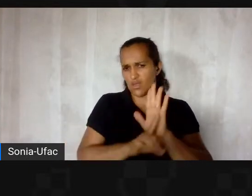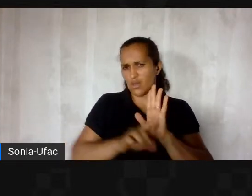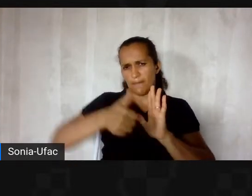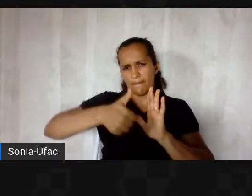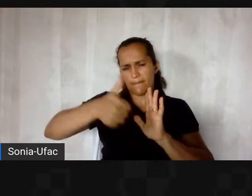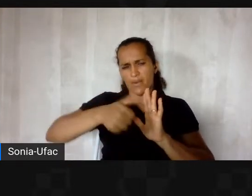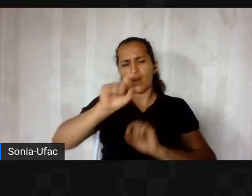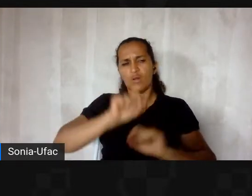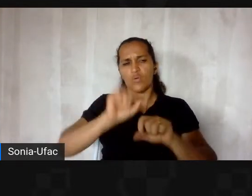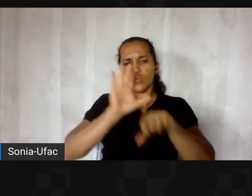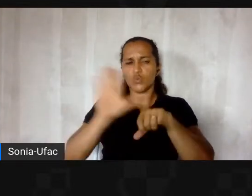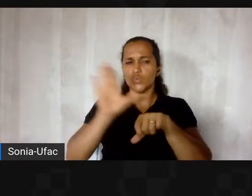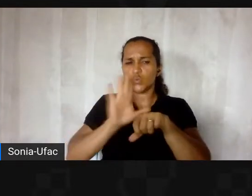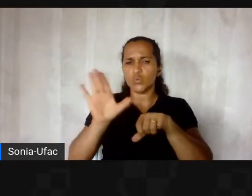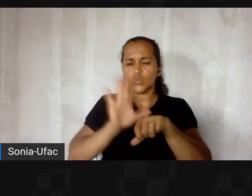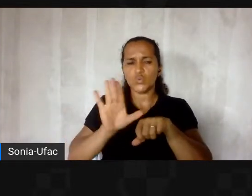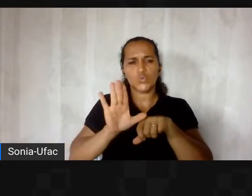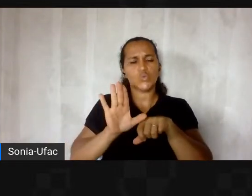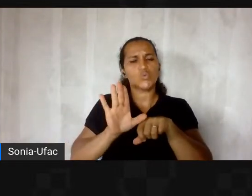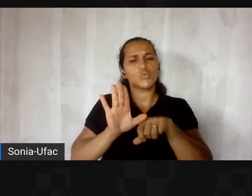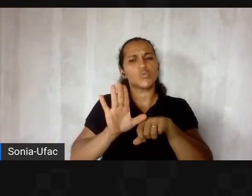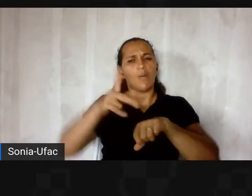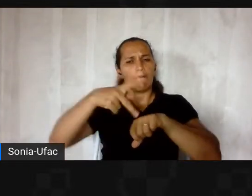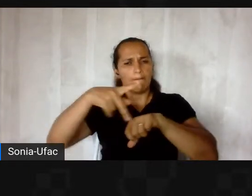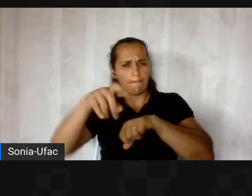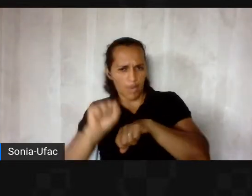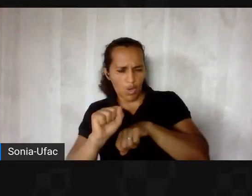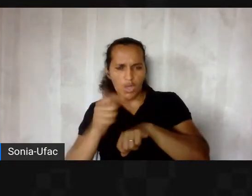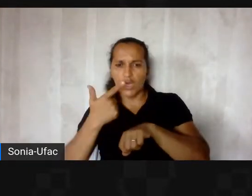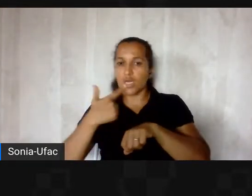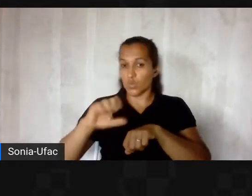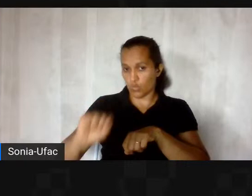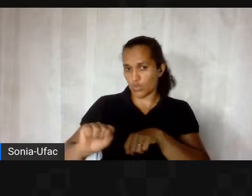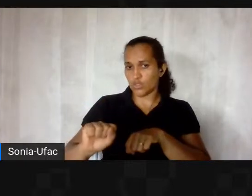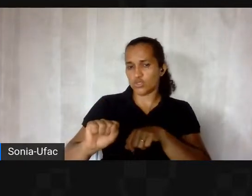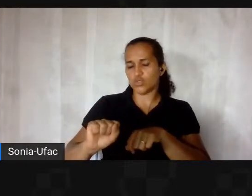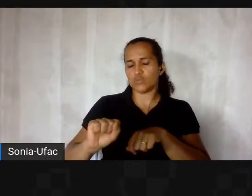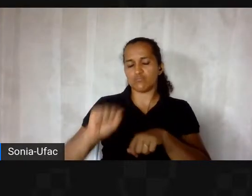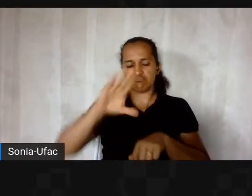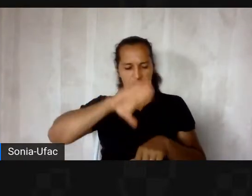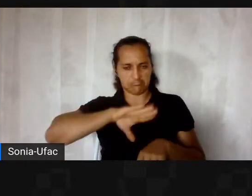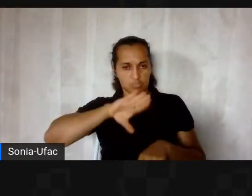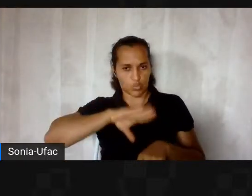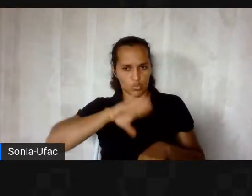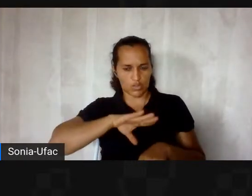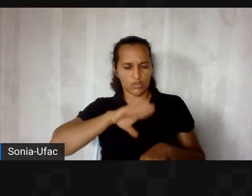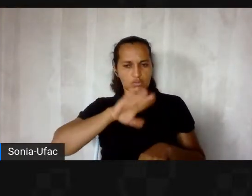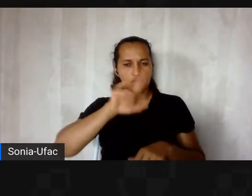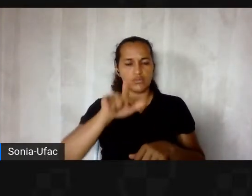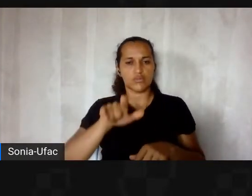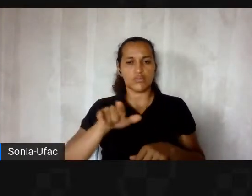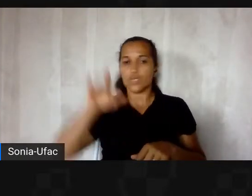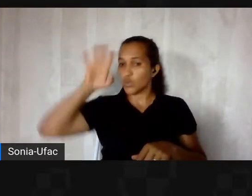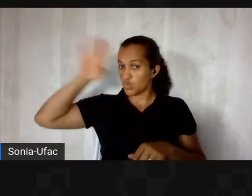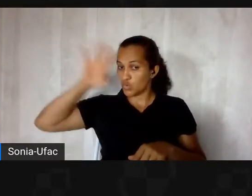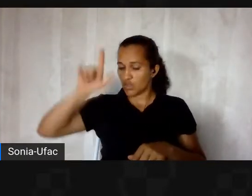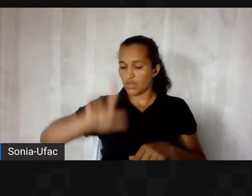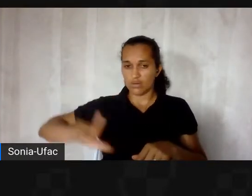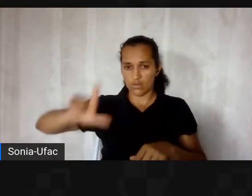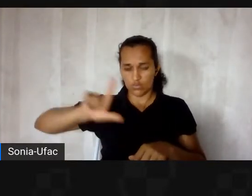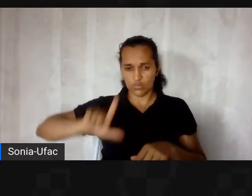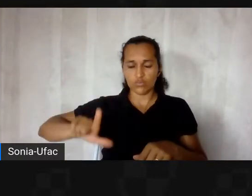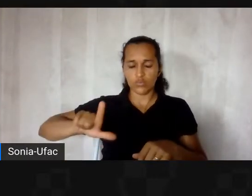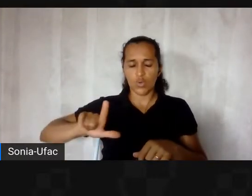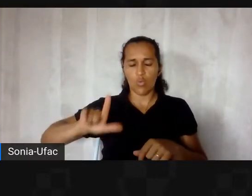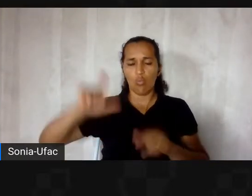cursos de especialização de linguística, língua portuguesa, teoria da literatura, e